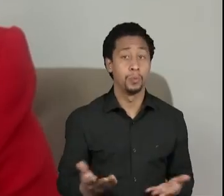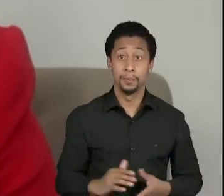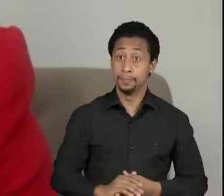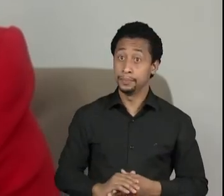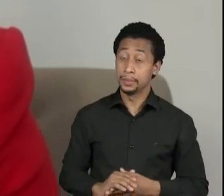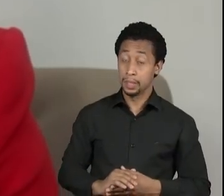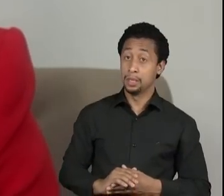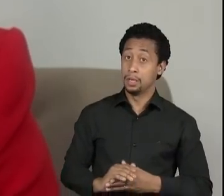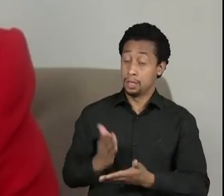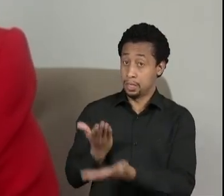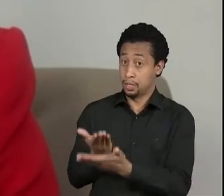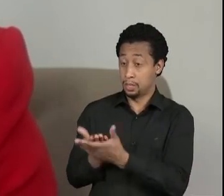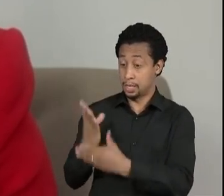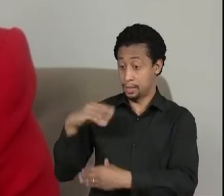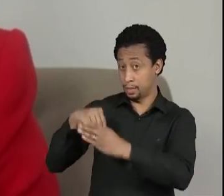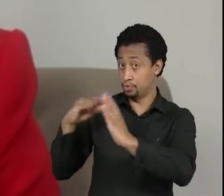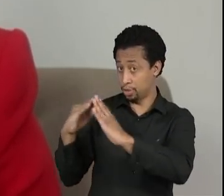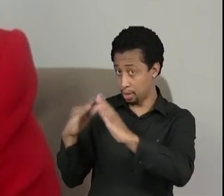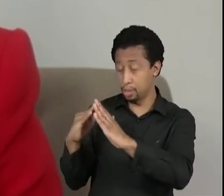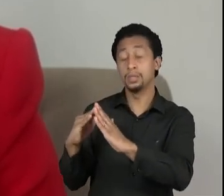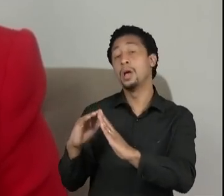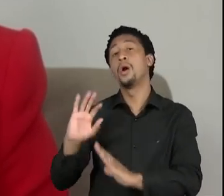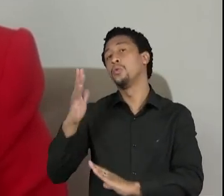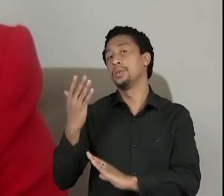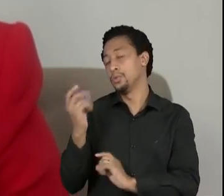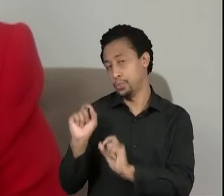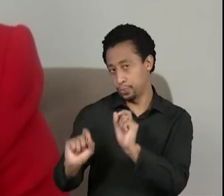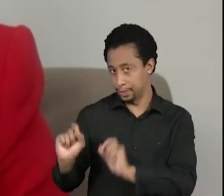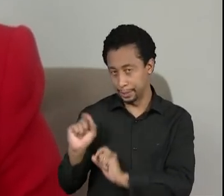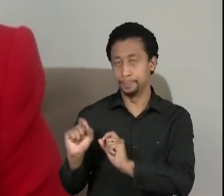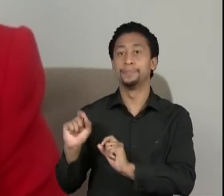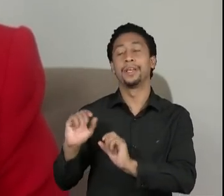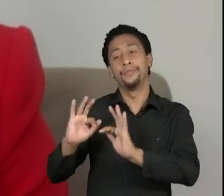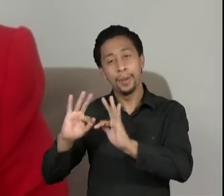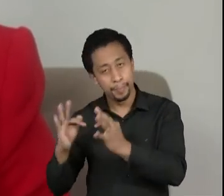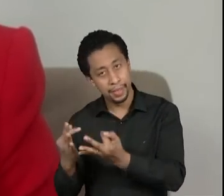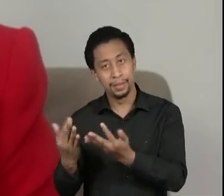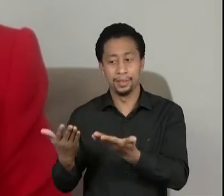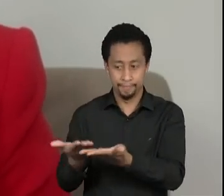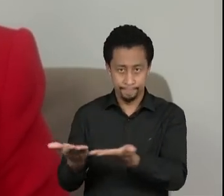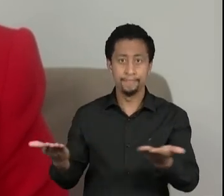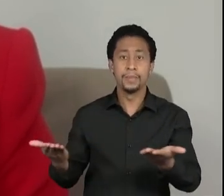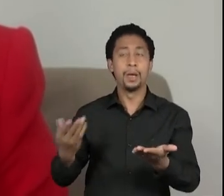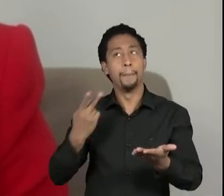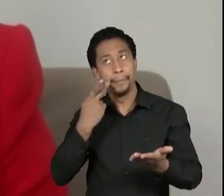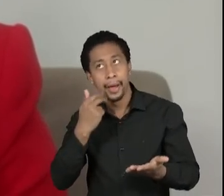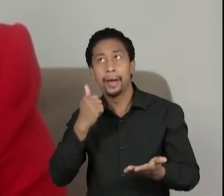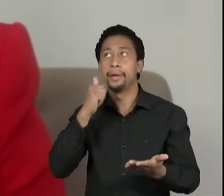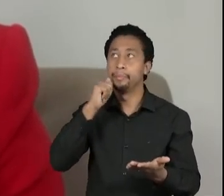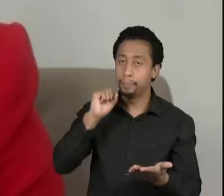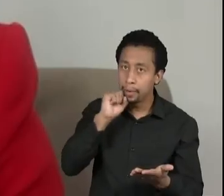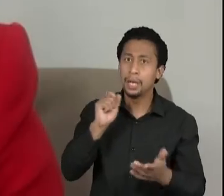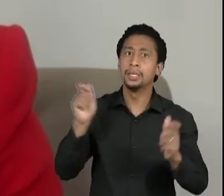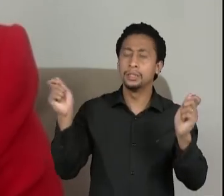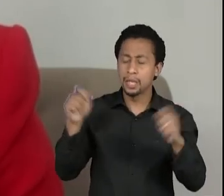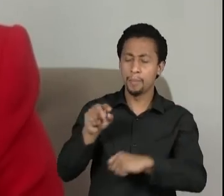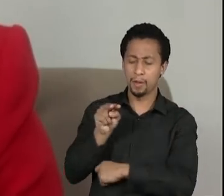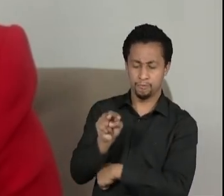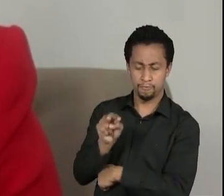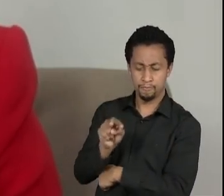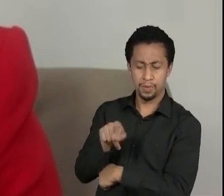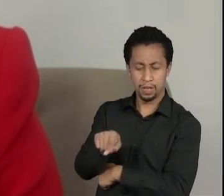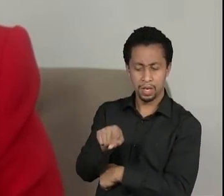ela promove para os pais, né, para a família, a verificação correta de como o aluno